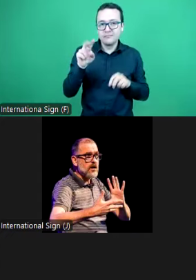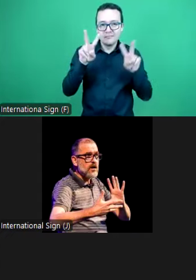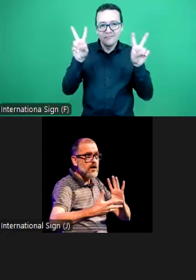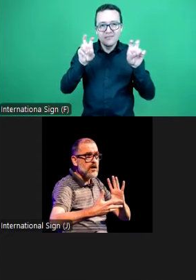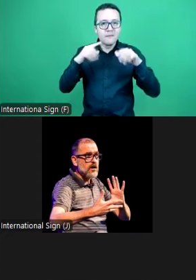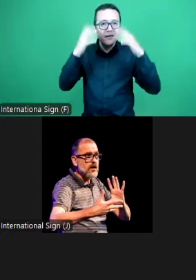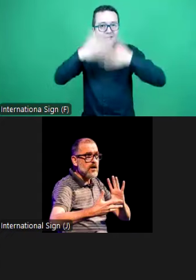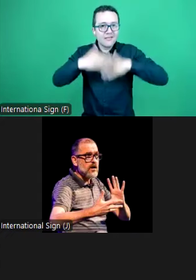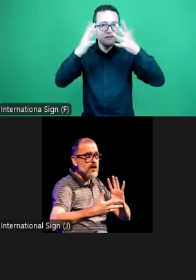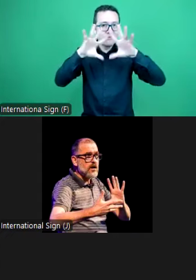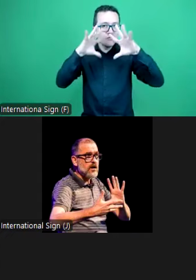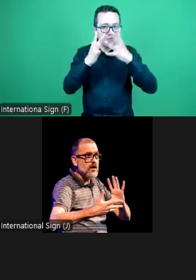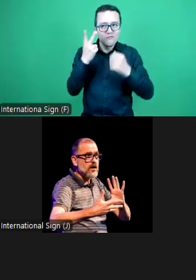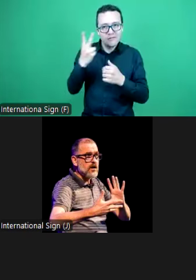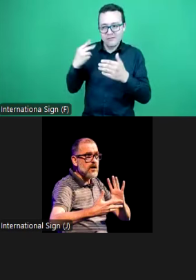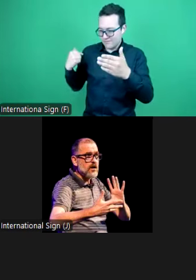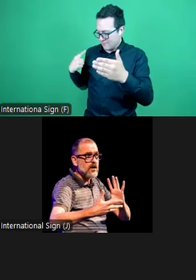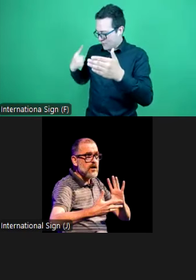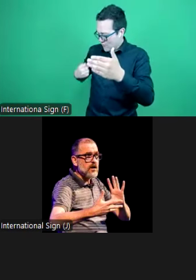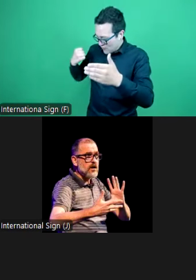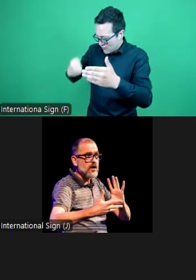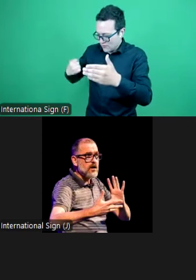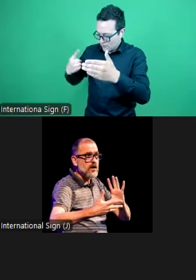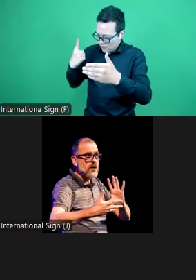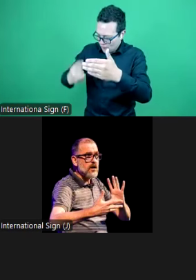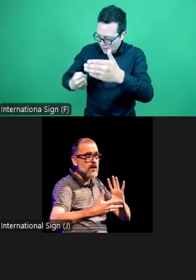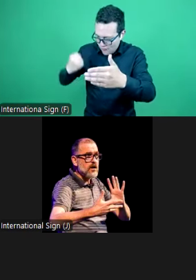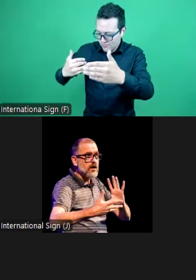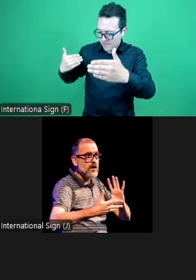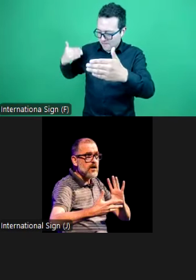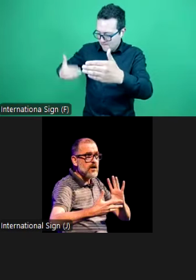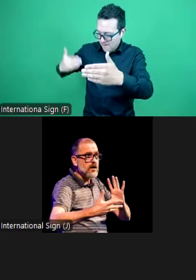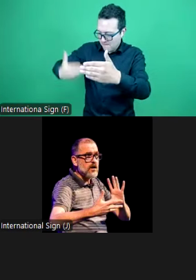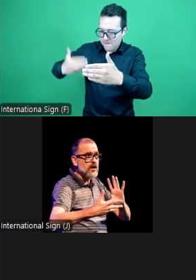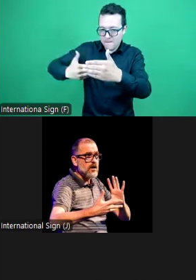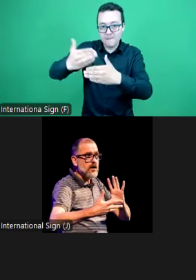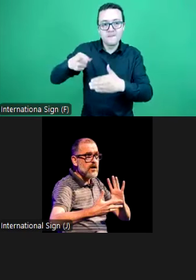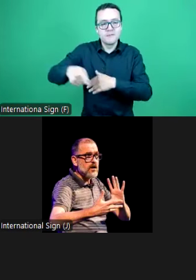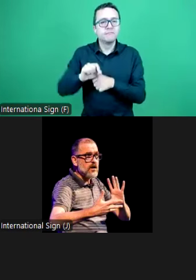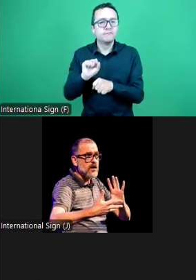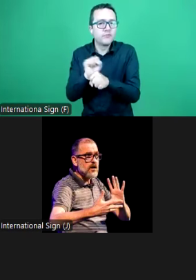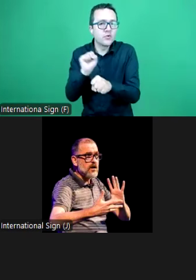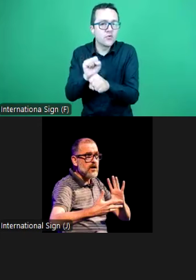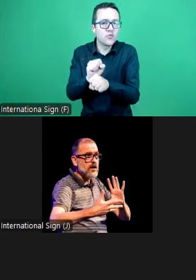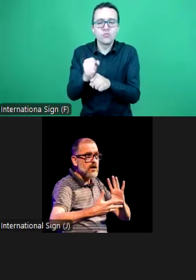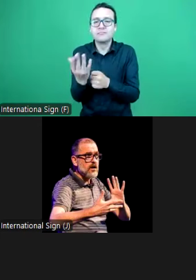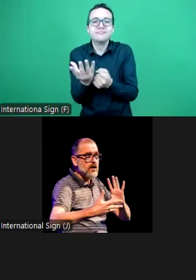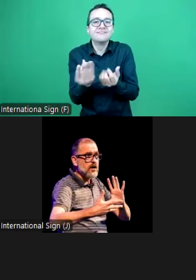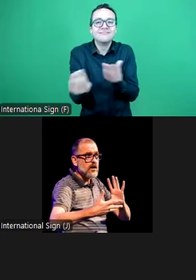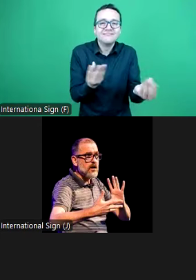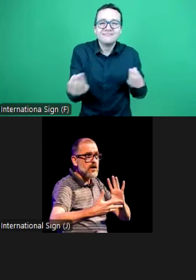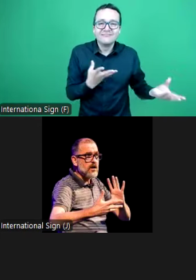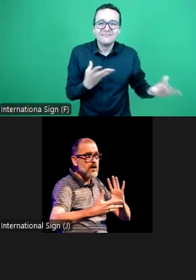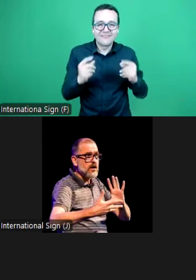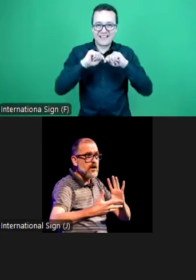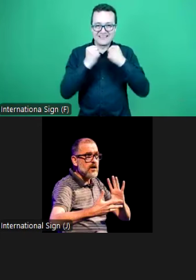Vocês poderiam estar fazendo um monitoramento do que está acontecendo. Esse é um trabalho que nós fazemos com as